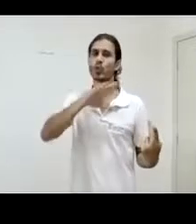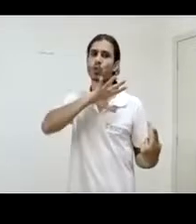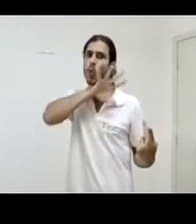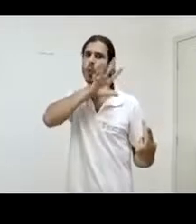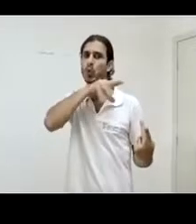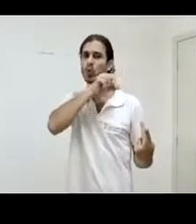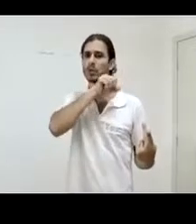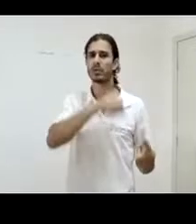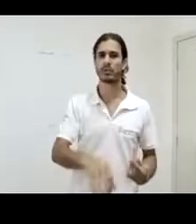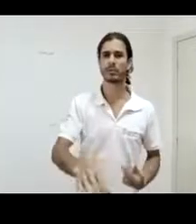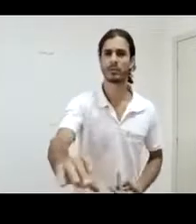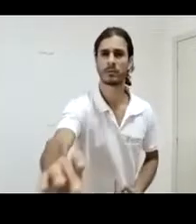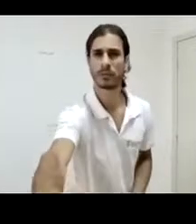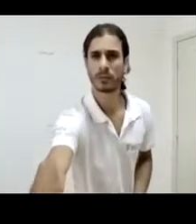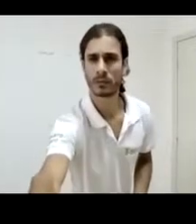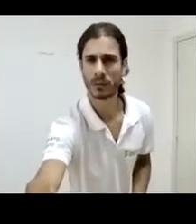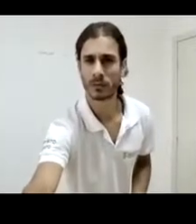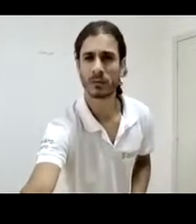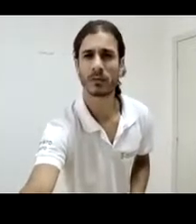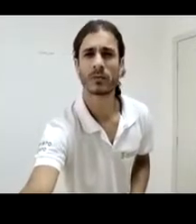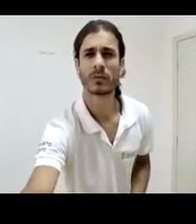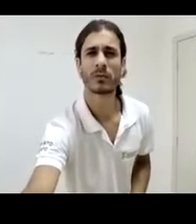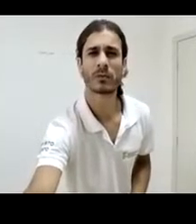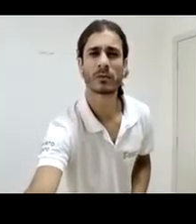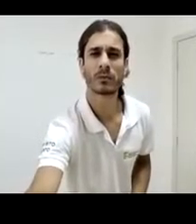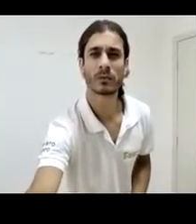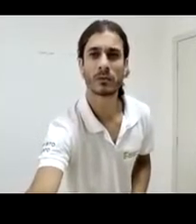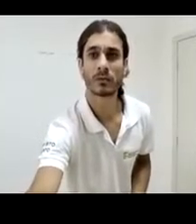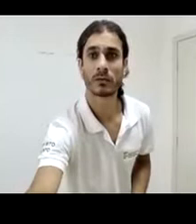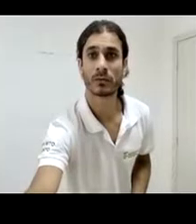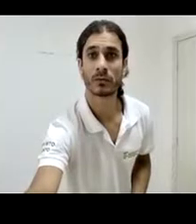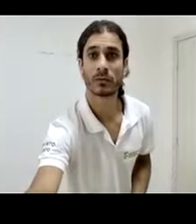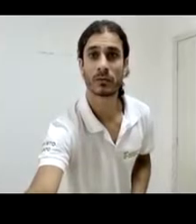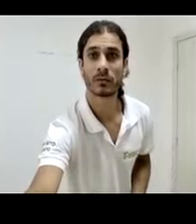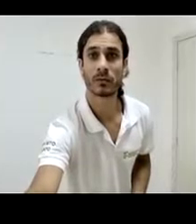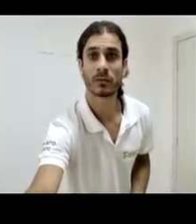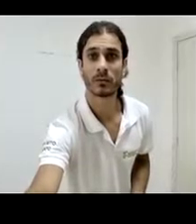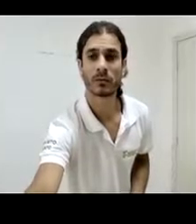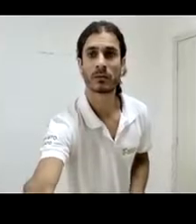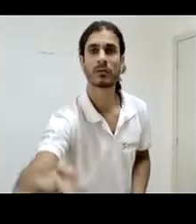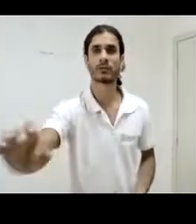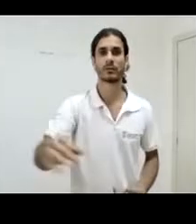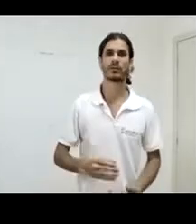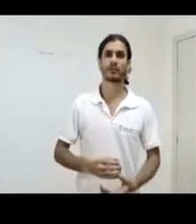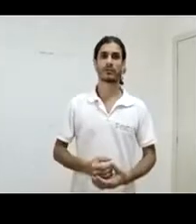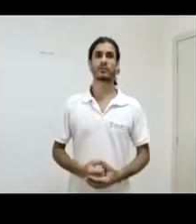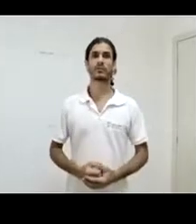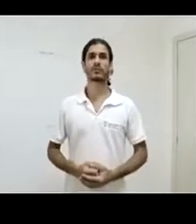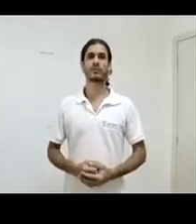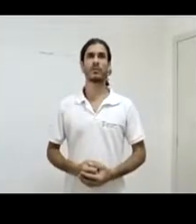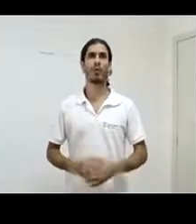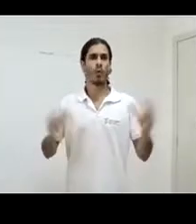trago Kensky, que fala o conceito de tecnologia, né? Como um conjunto de conhecimentos e princípios científicos que são usados aí